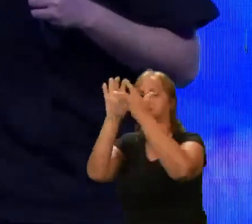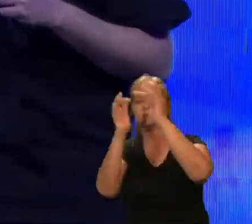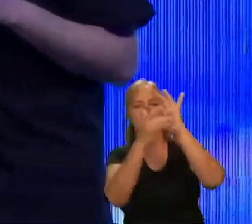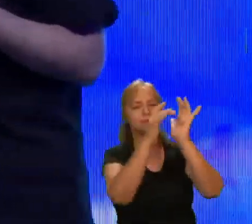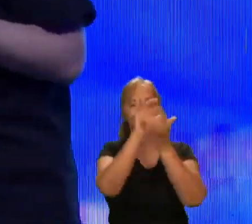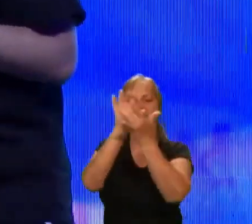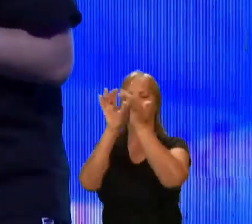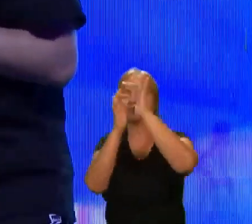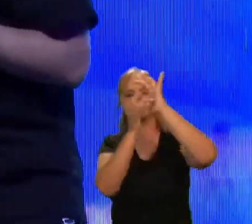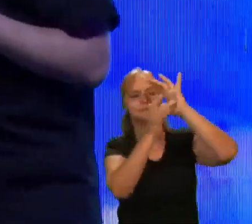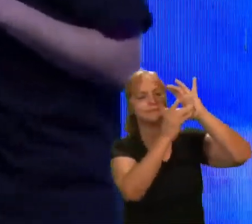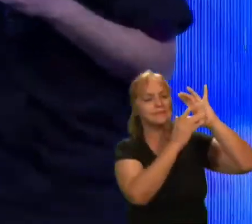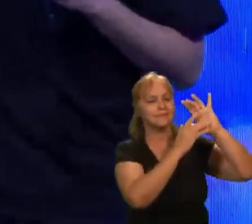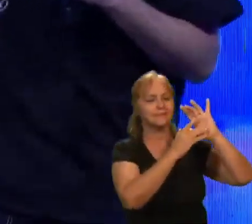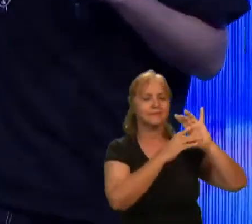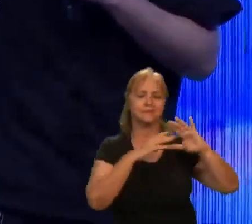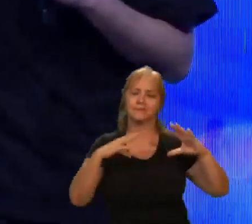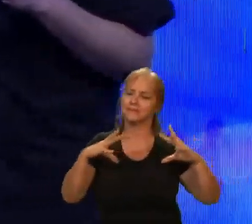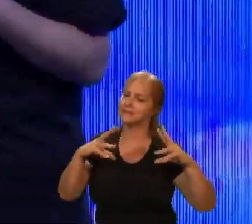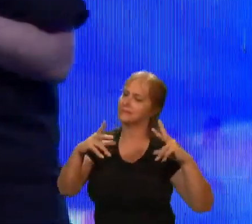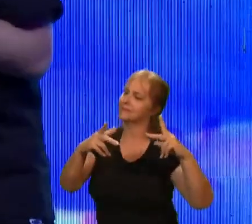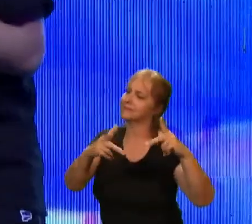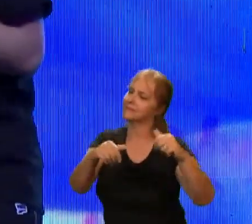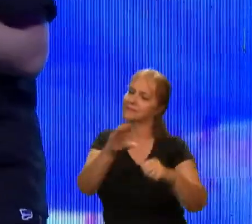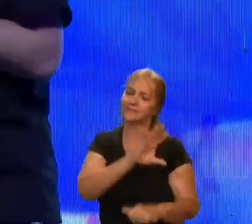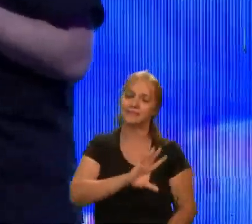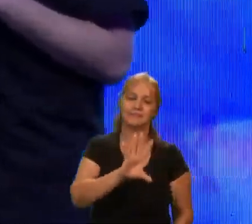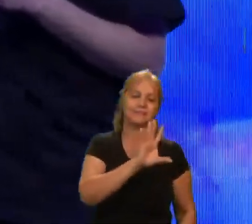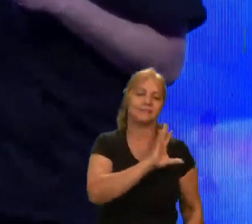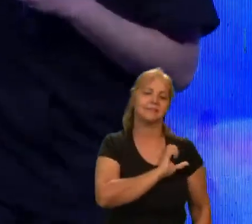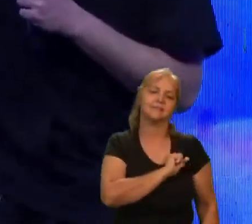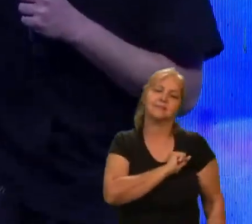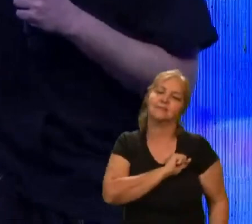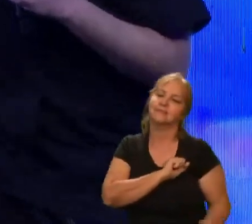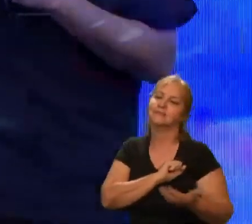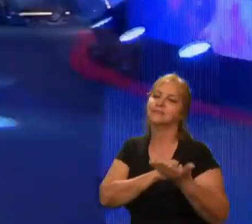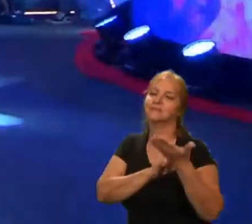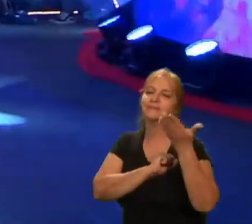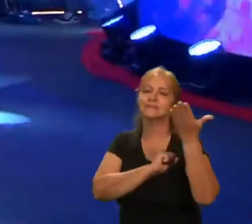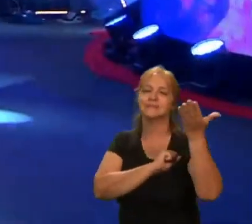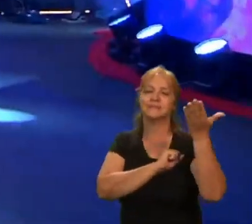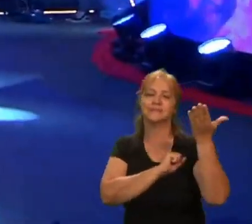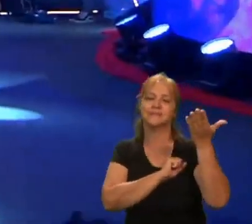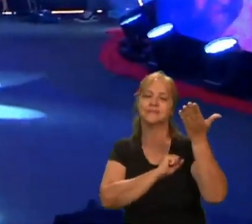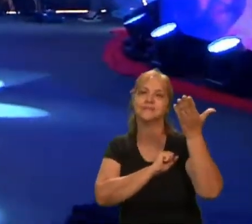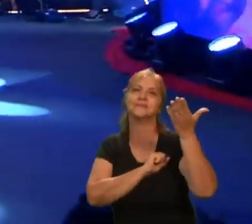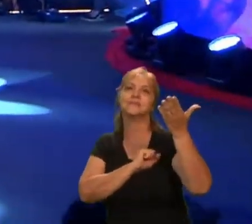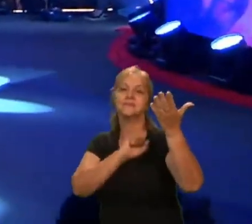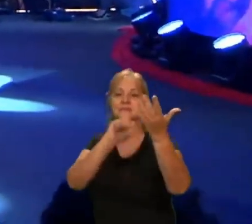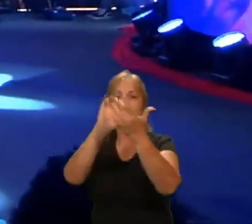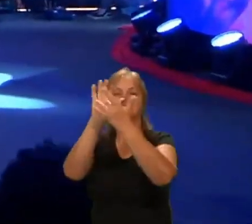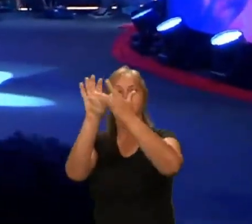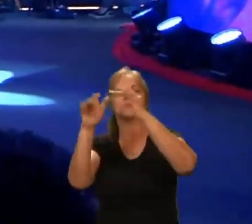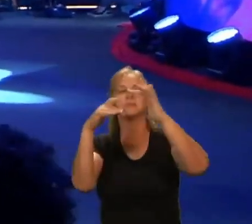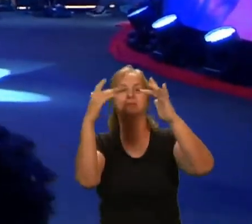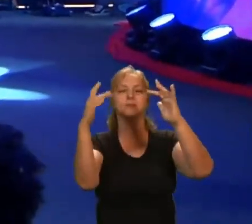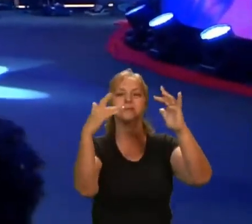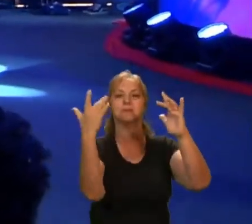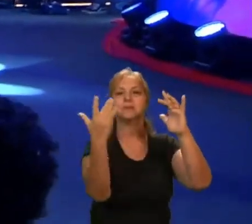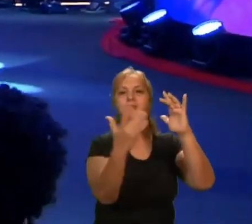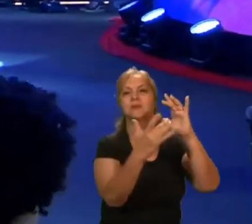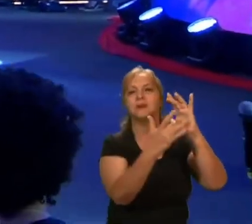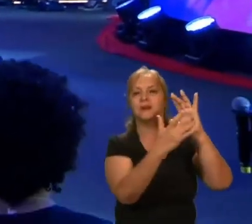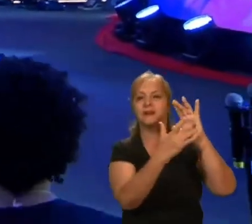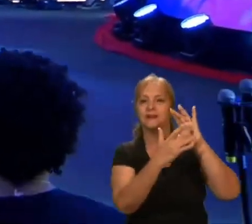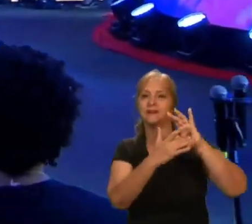Uma igreja apaixonada que não se embriaga fora, uma igreja que não se embriaga com ideias humanas,